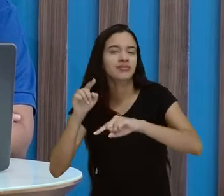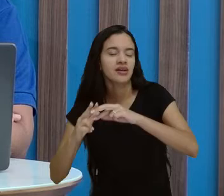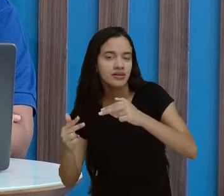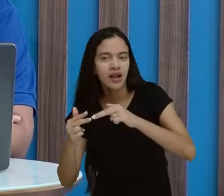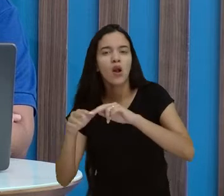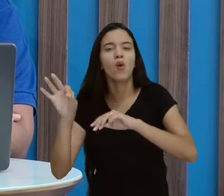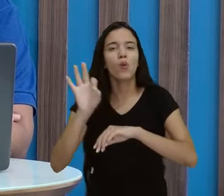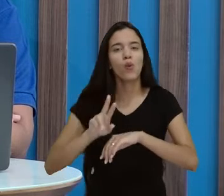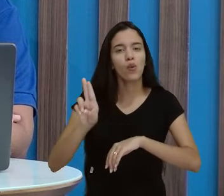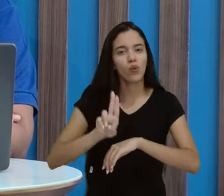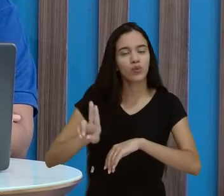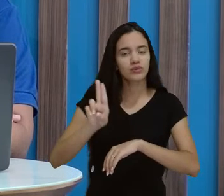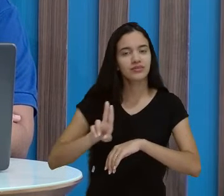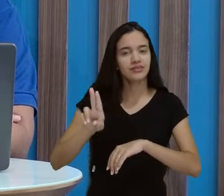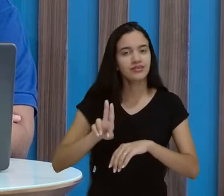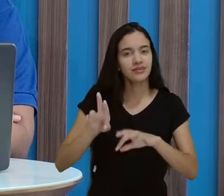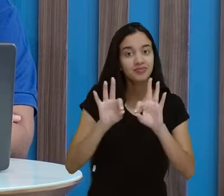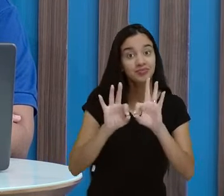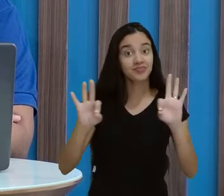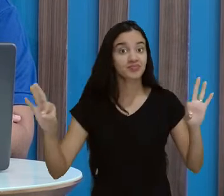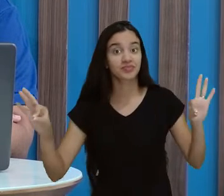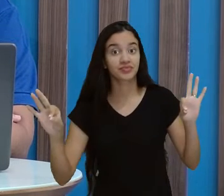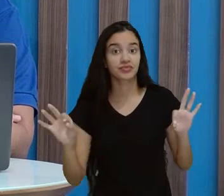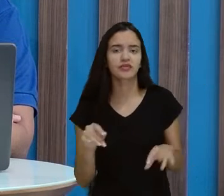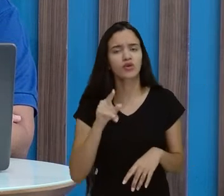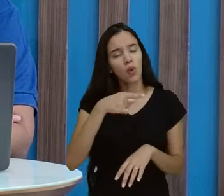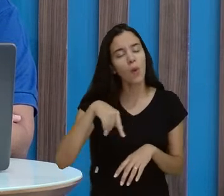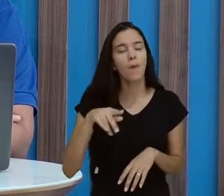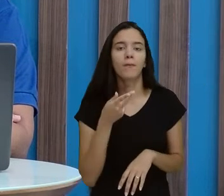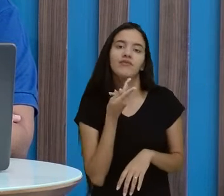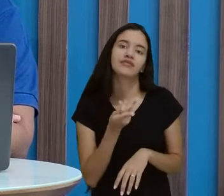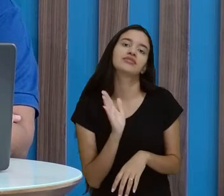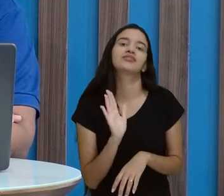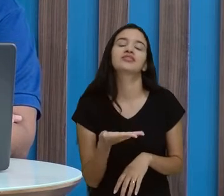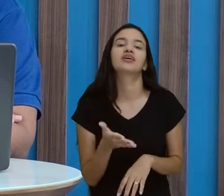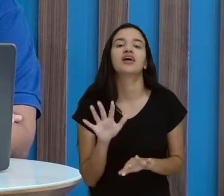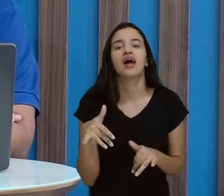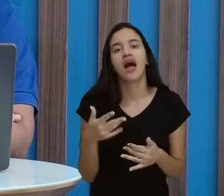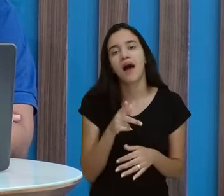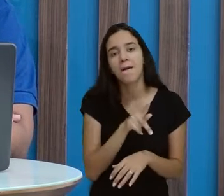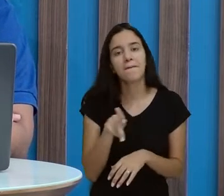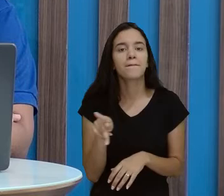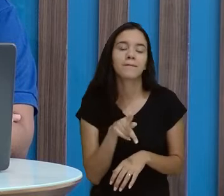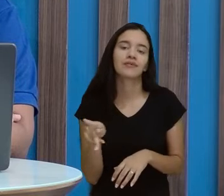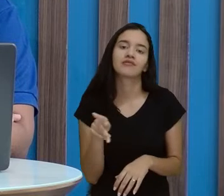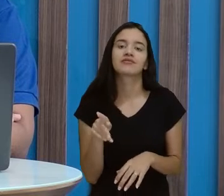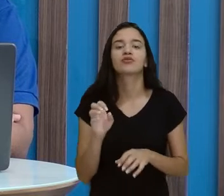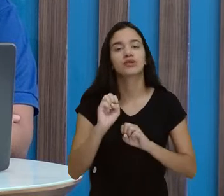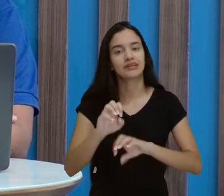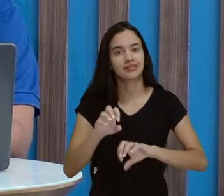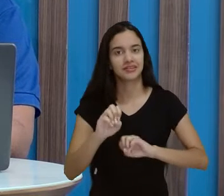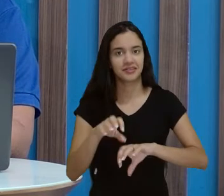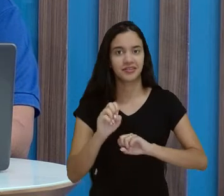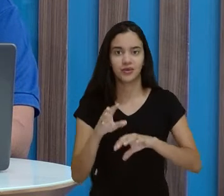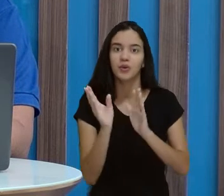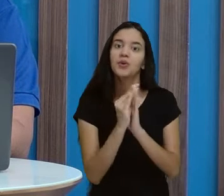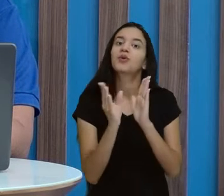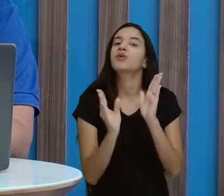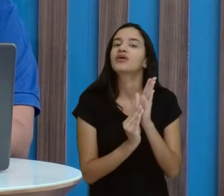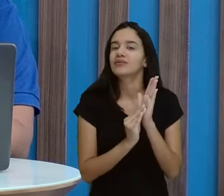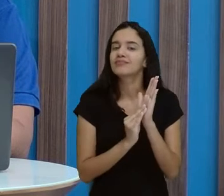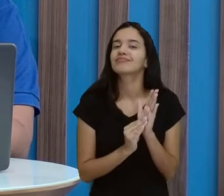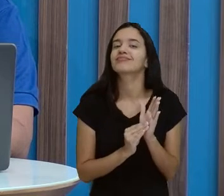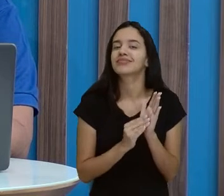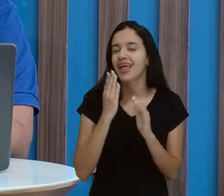utilizado para medir essa mesa. Embora, como você já falou, a professora já trabalhou esse conteúdo e com certeza eles já devem